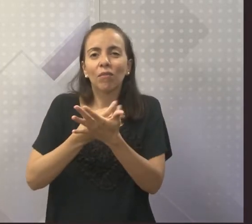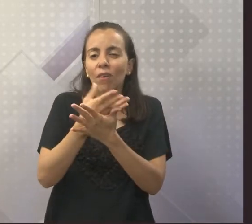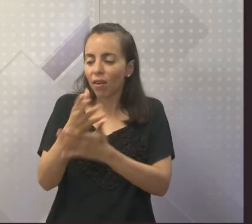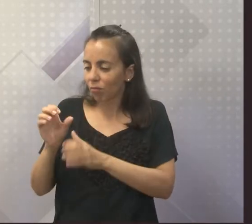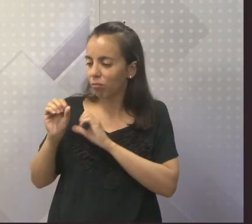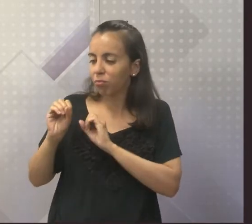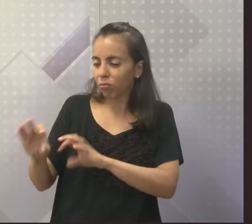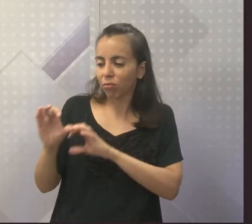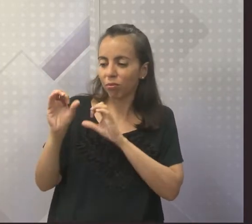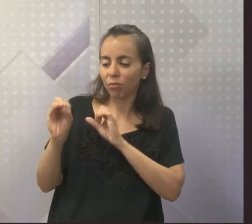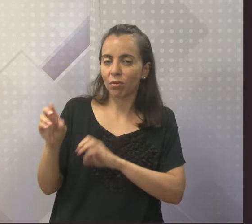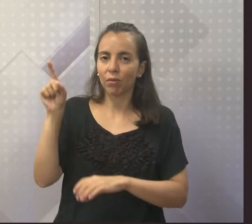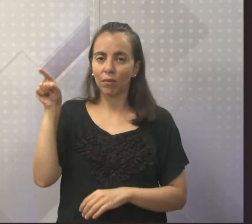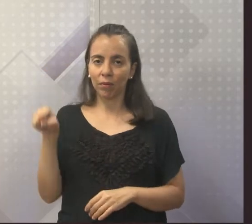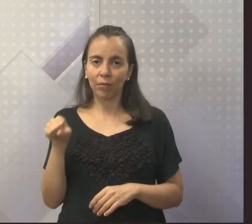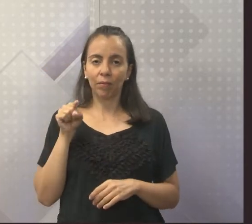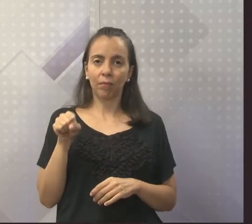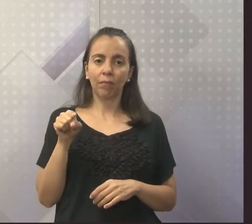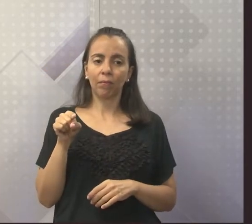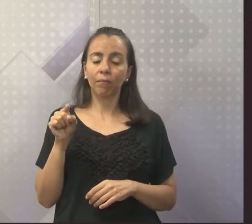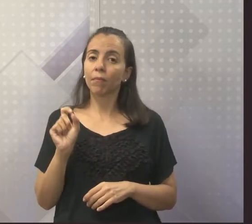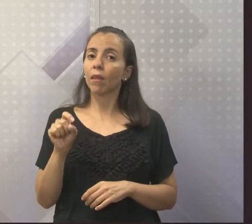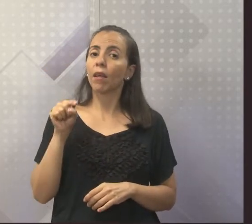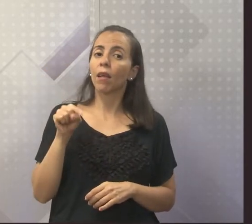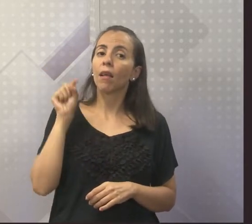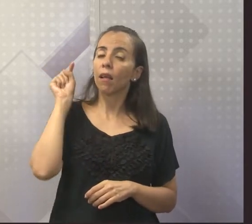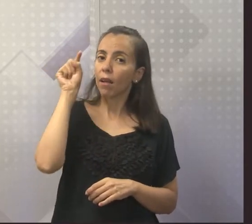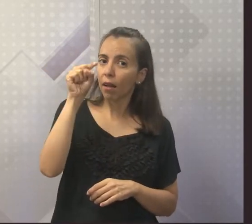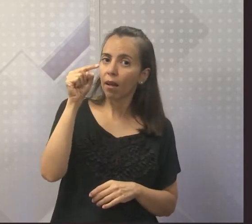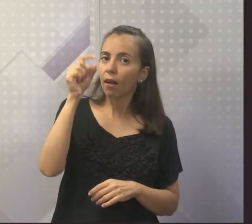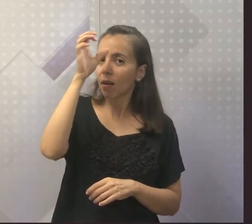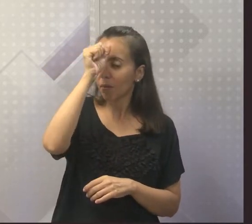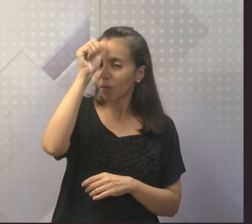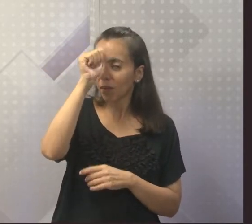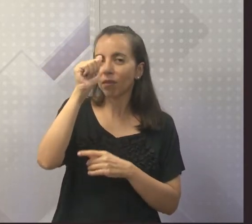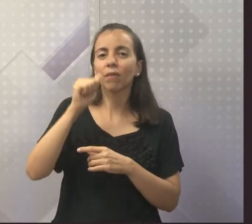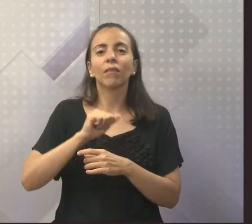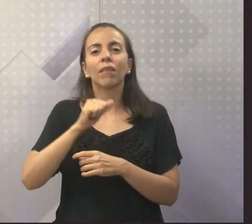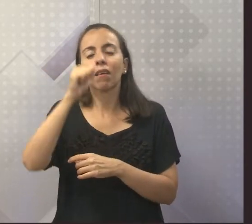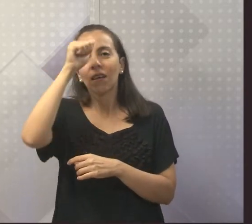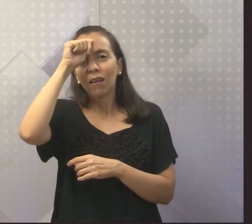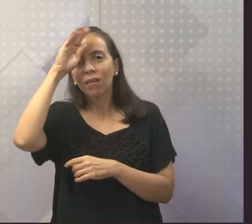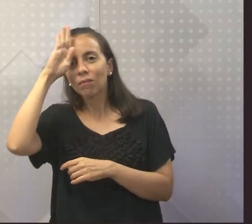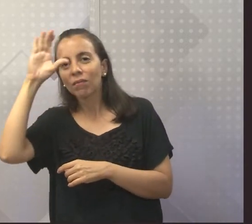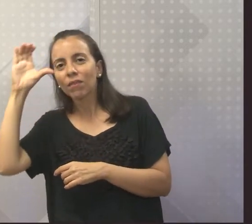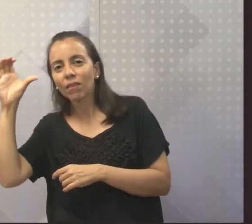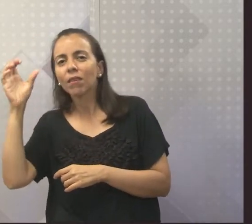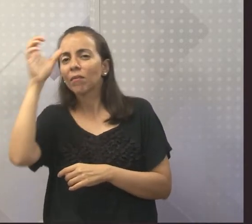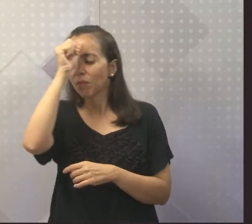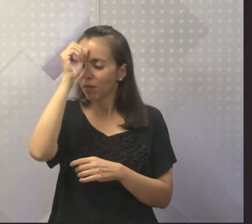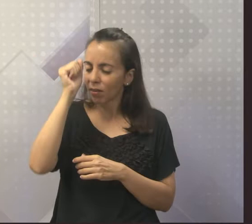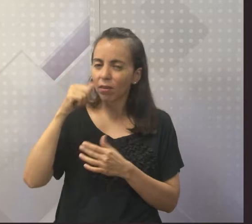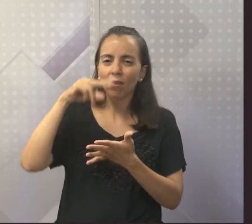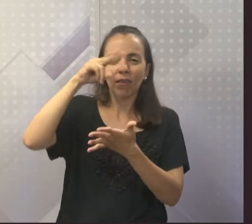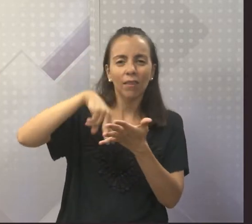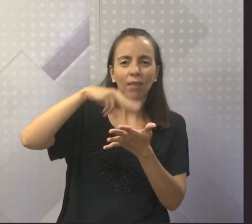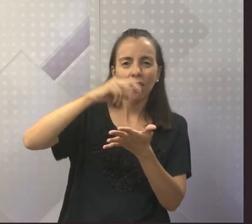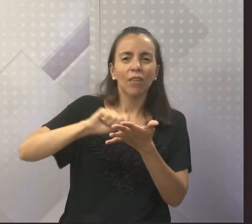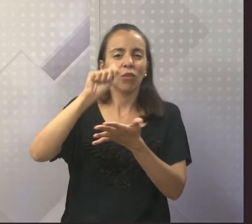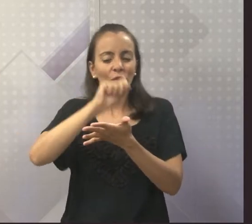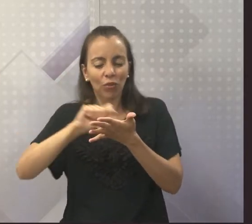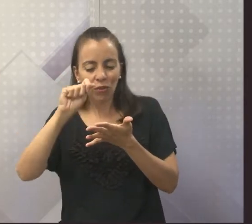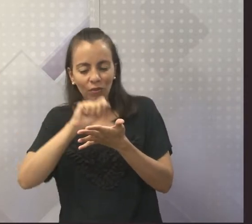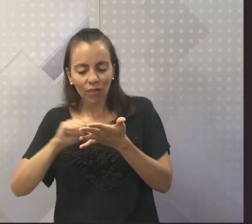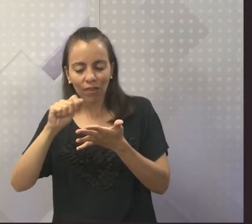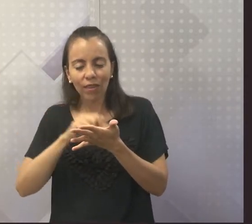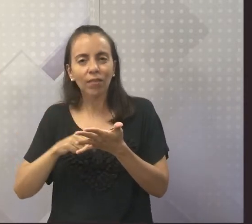Então, ele sendo alfabetizado, se tornou um grande leitor, né? Ele começou a sentir gosto pela leitura e